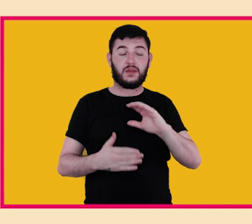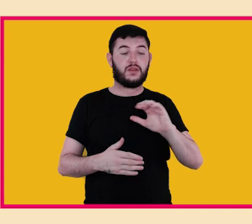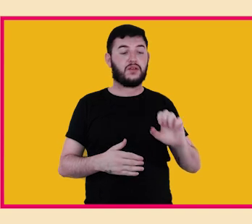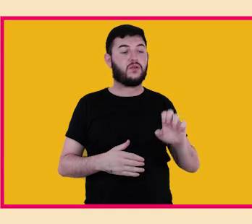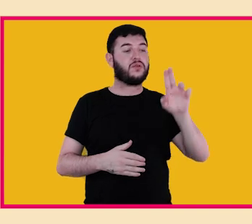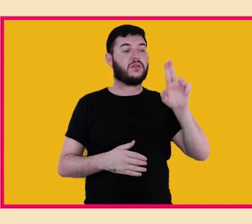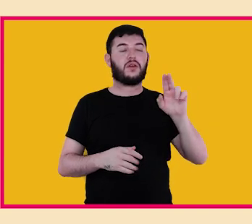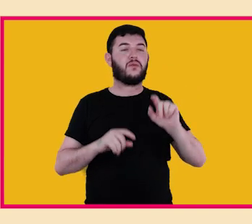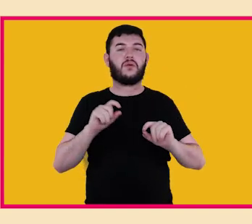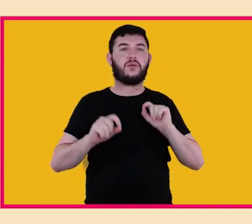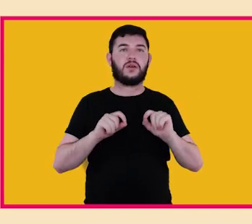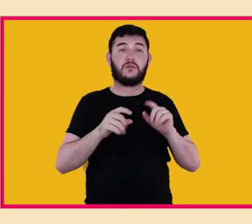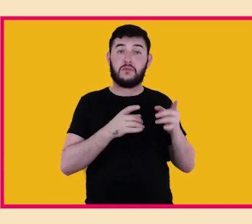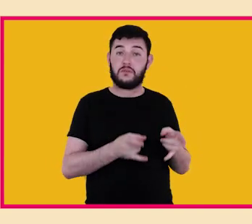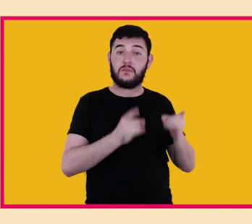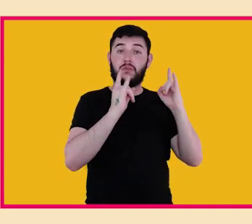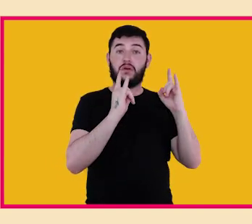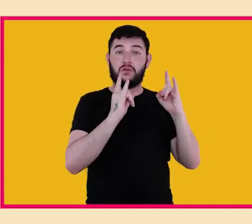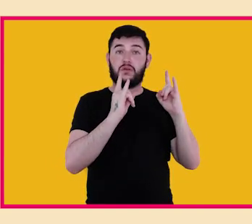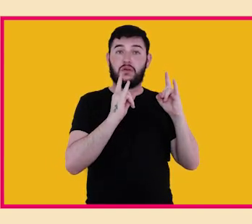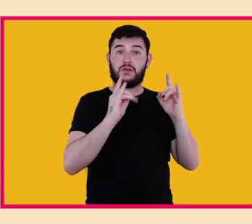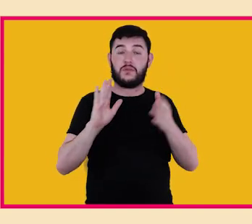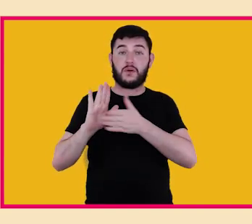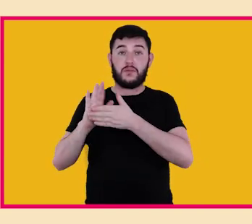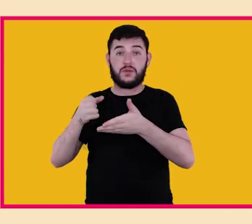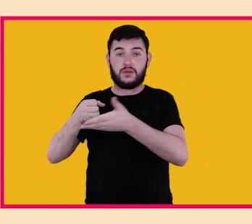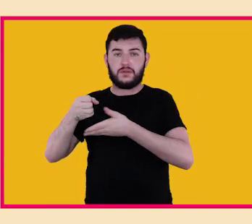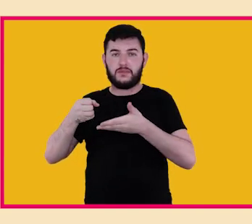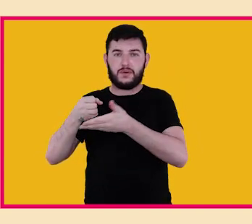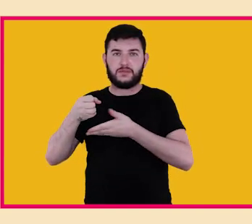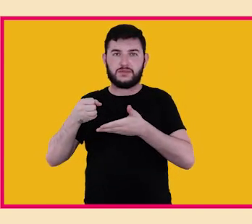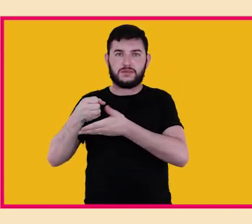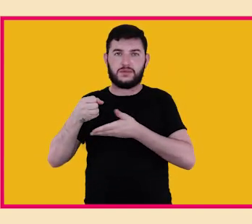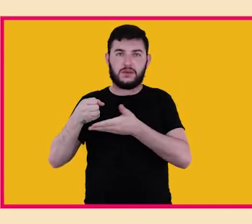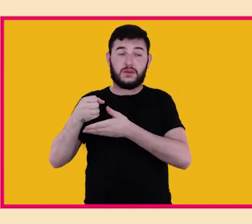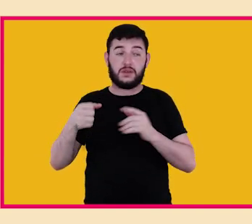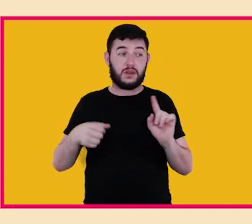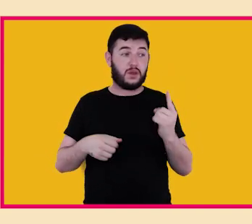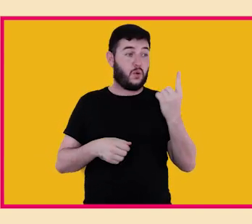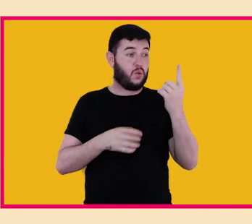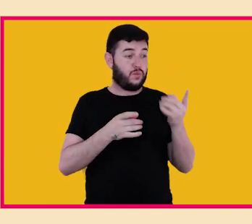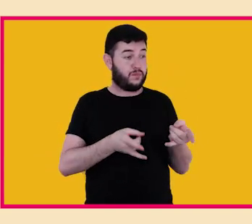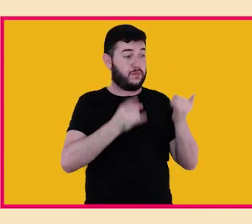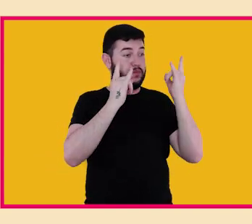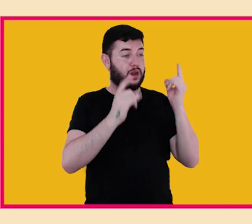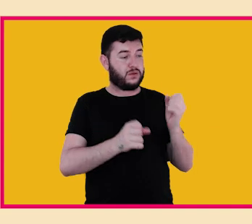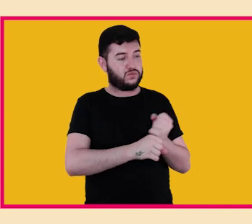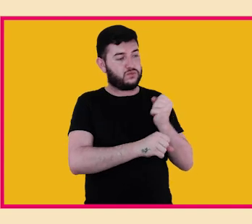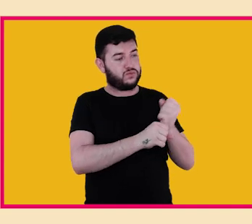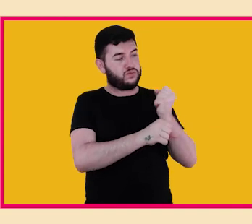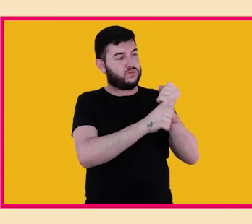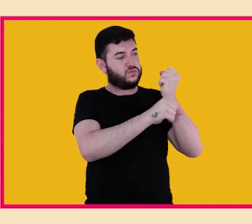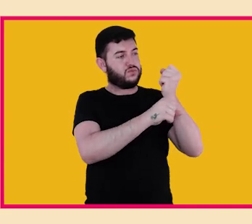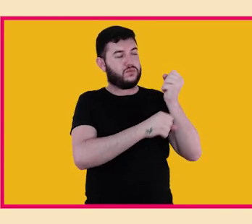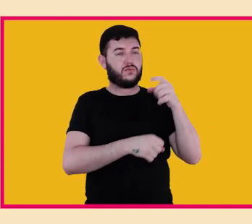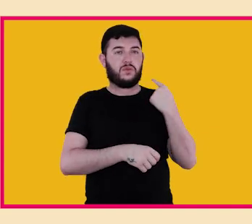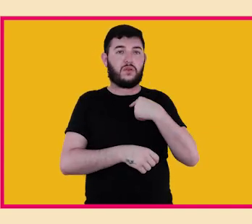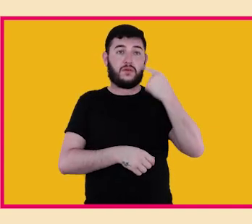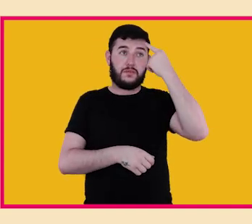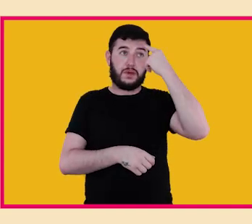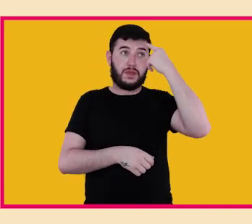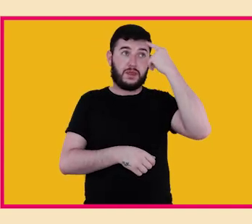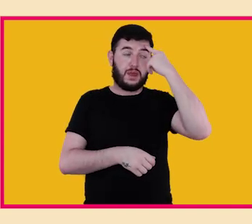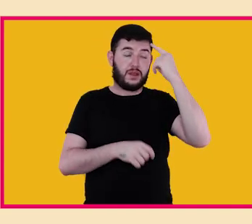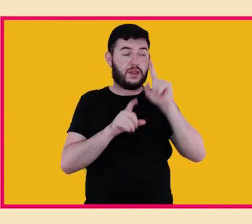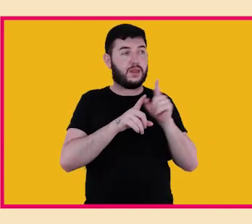implantação do núcleo básico. Veja que mesmo que em um primeiro momento essa seja a única edificação a ser construída, é muito importante pensar a implantação desse